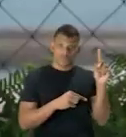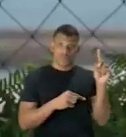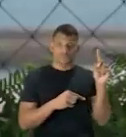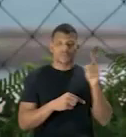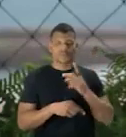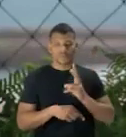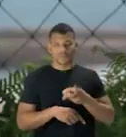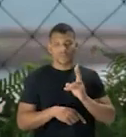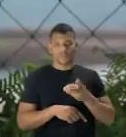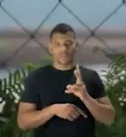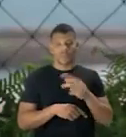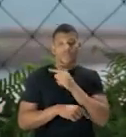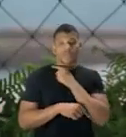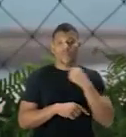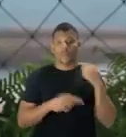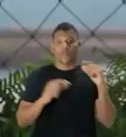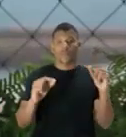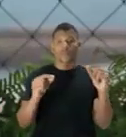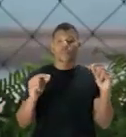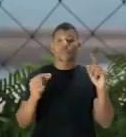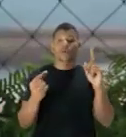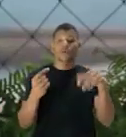A morte é uma ilusão.